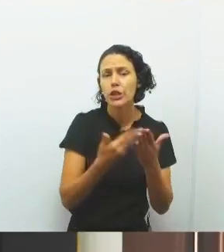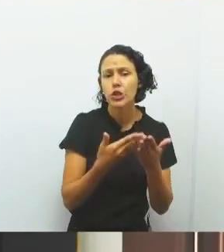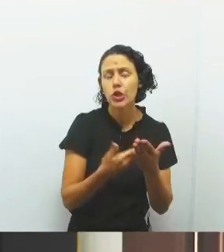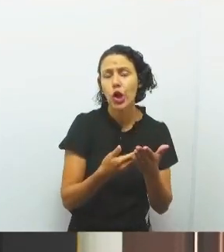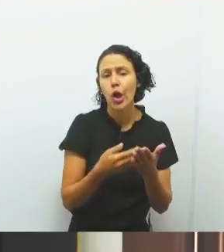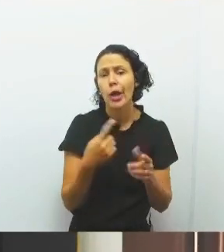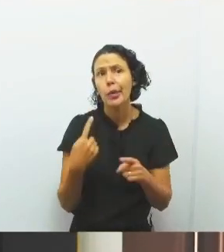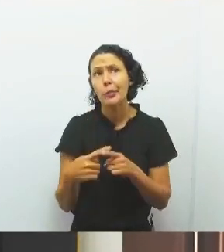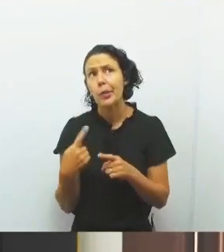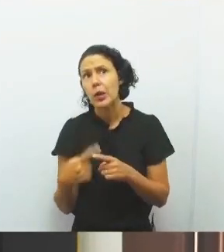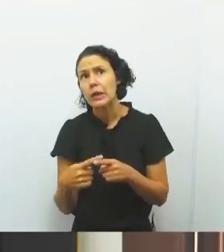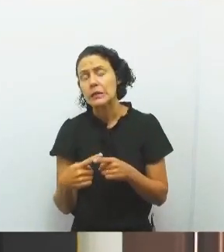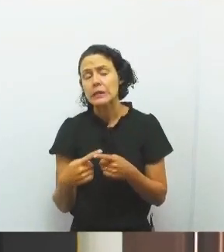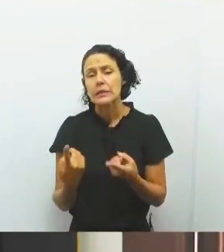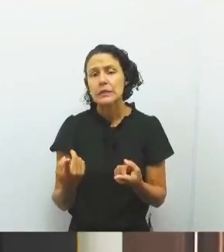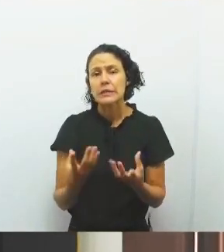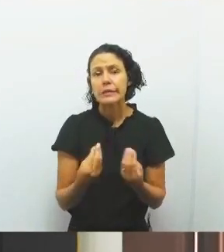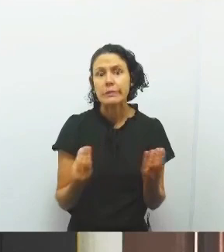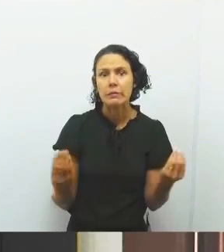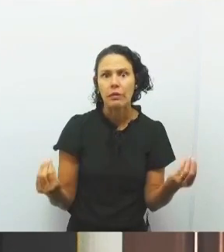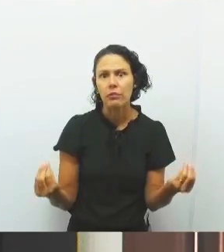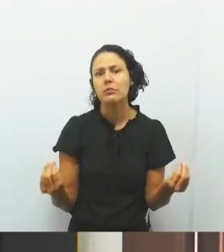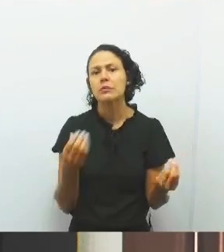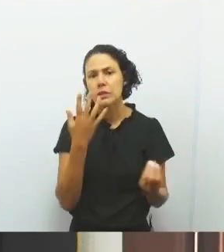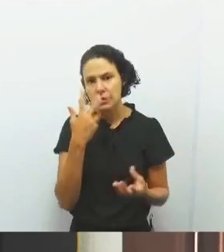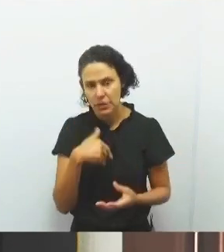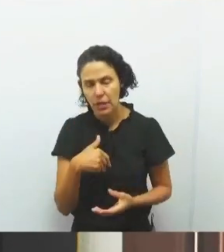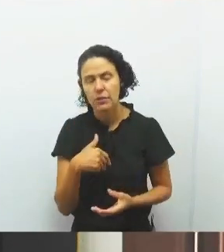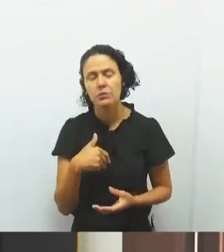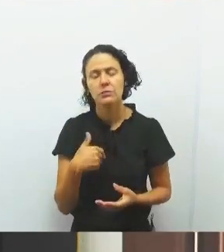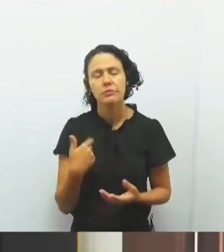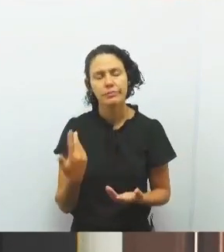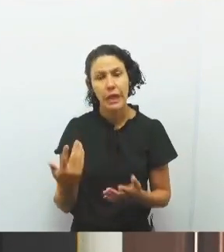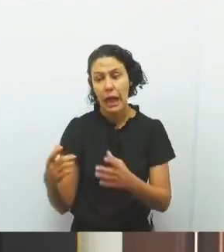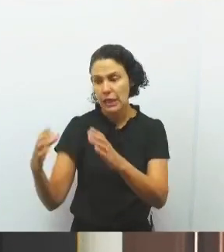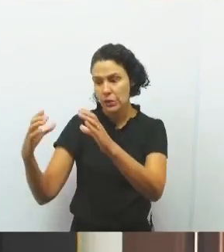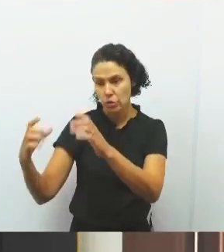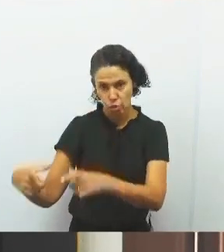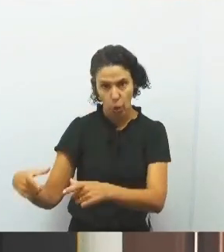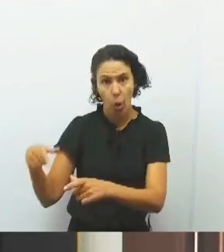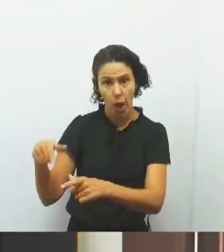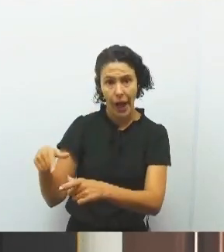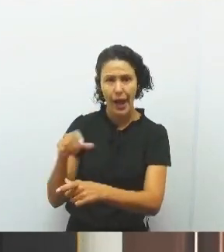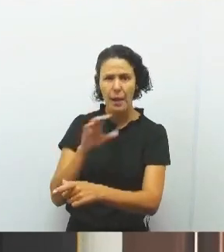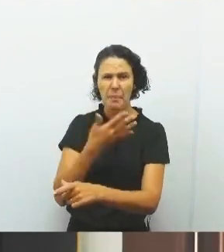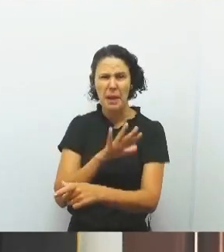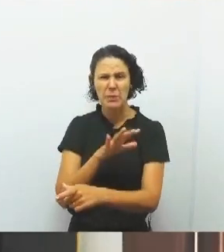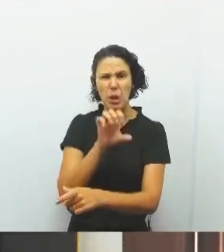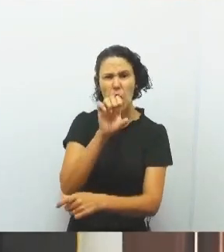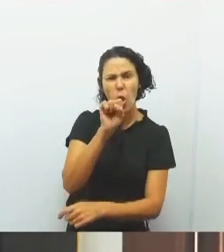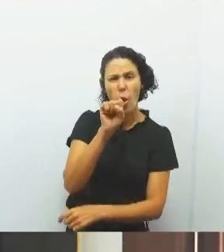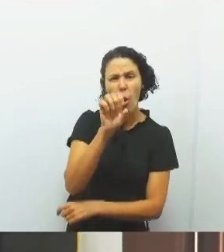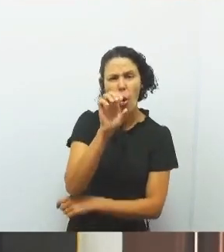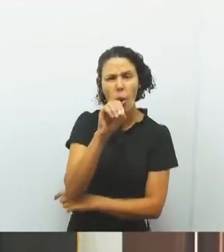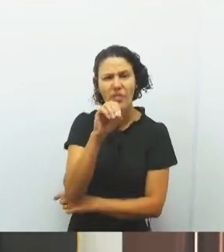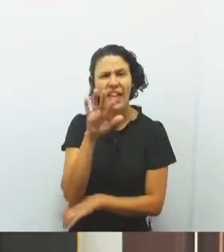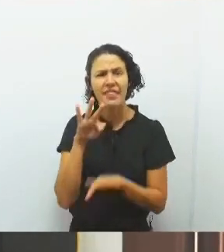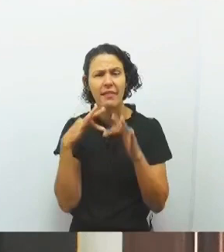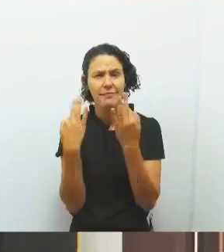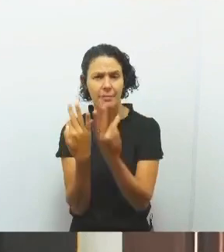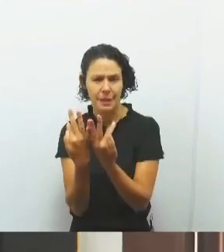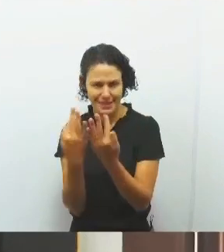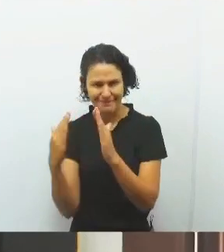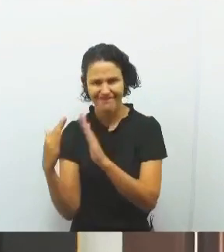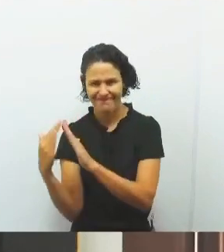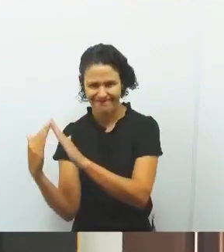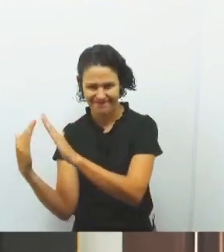em cima mora mais ou menos 80 famílias e a gente precisa ter um olhar especial gostaria de te pedir o